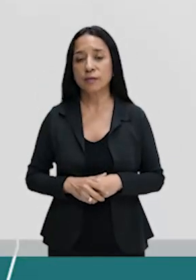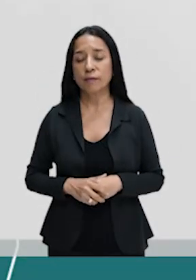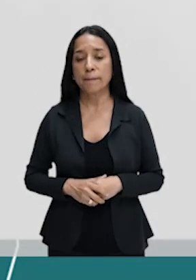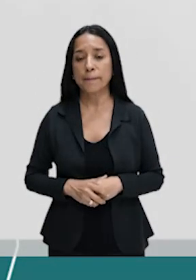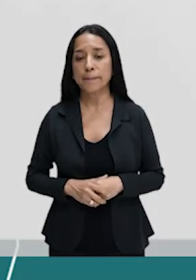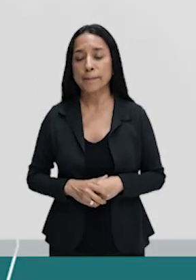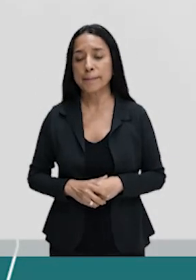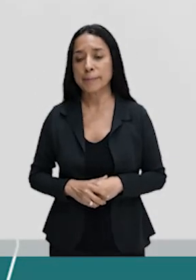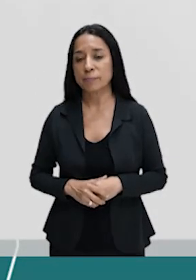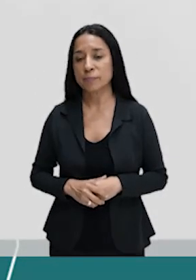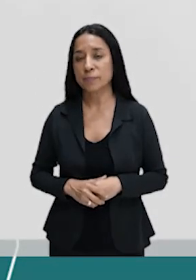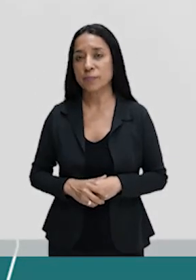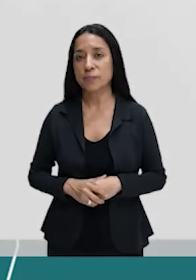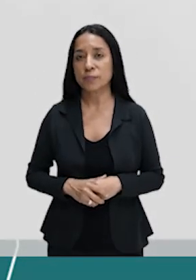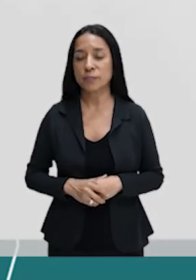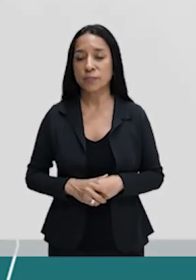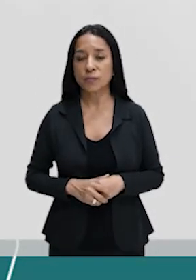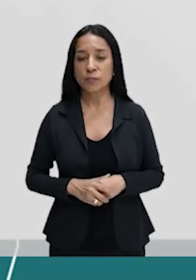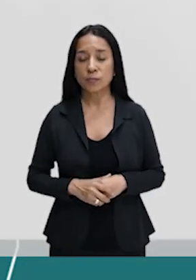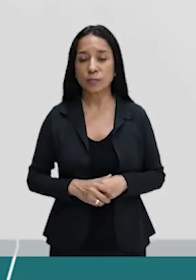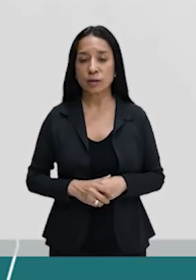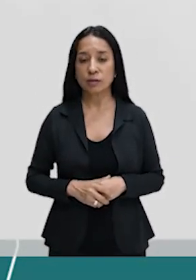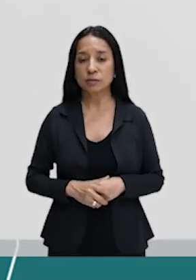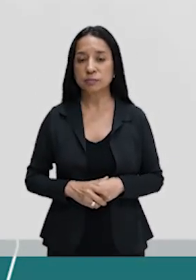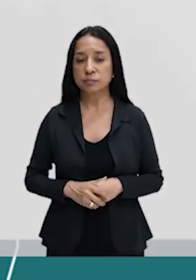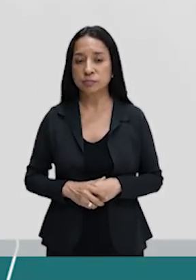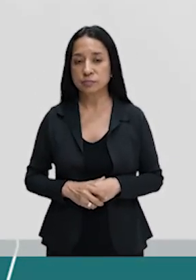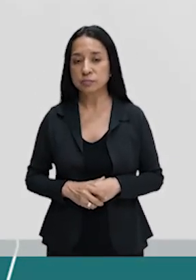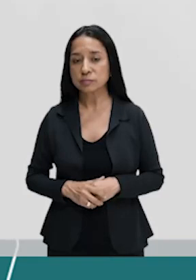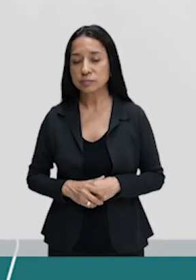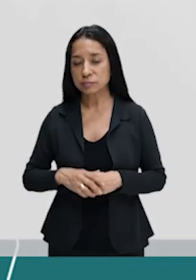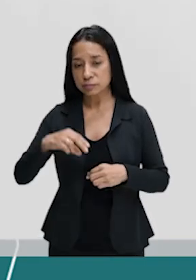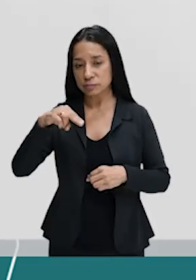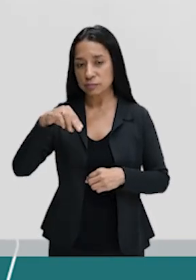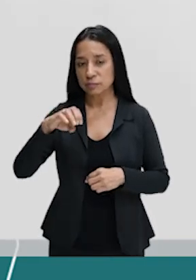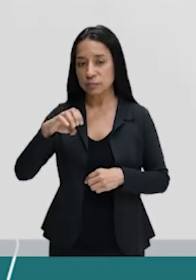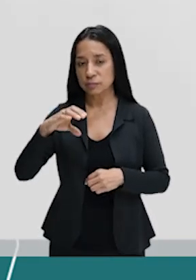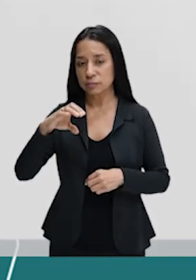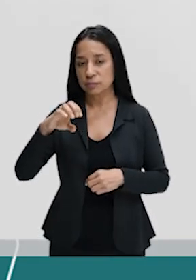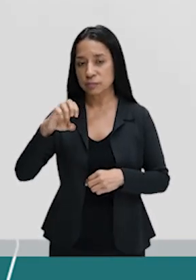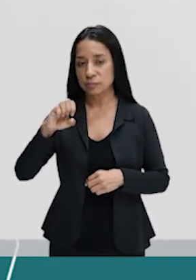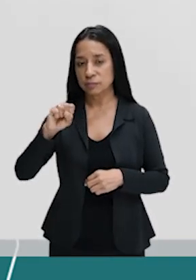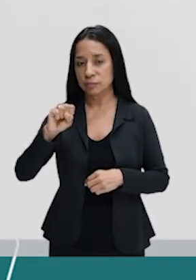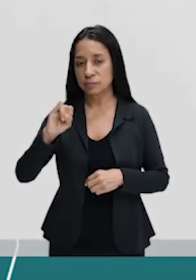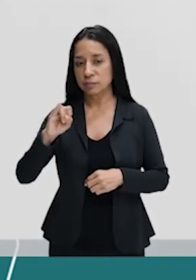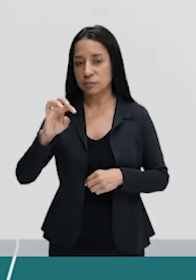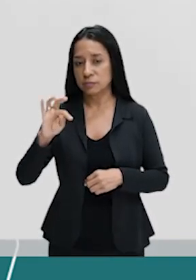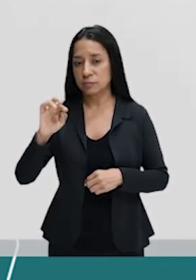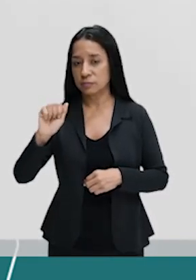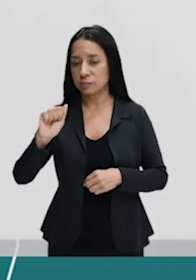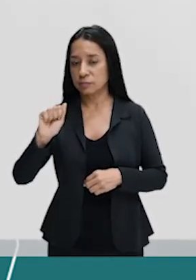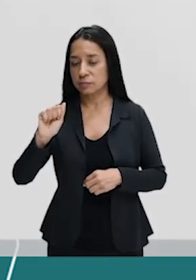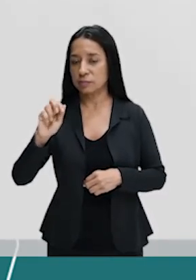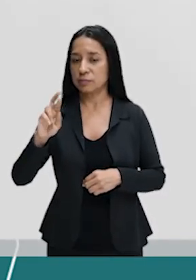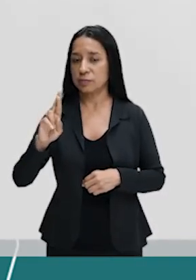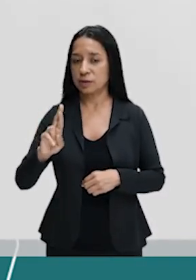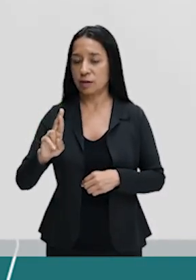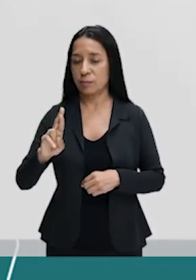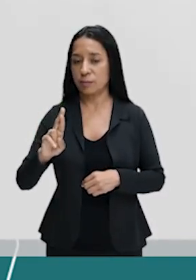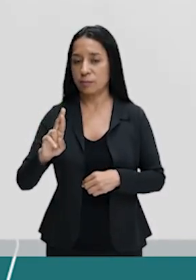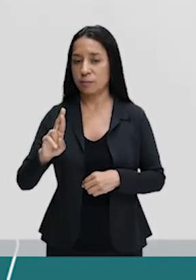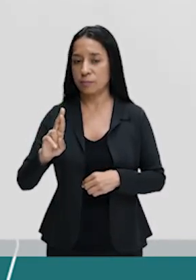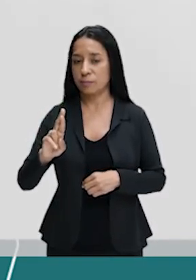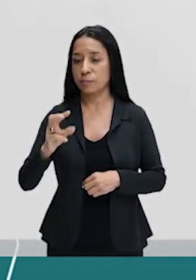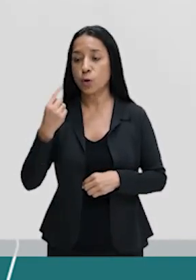Necessitar, necessitar, escrito com apenas um S, porque não tem dígrafo, tá? Em espanhol, que